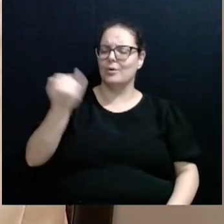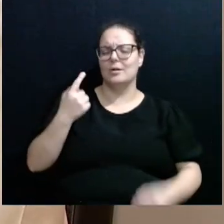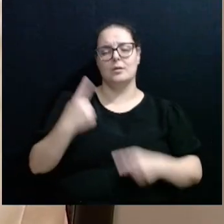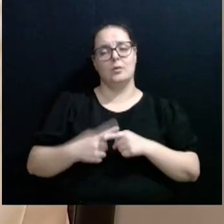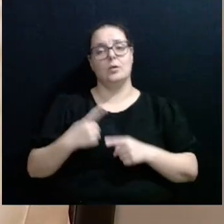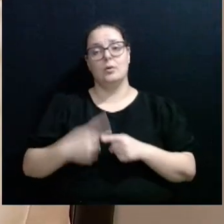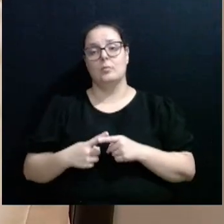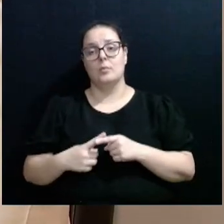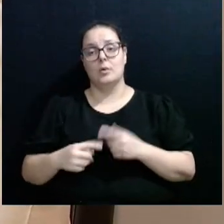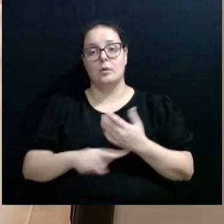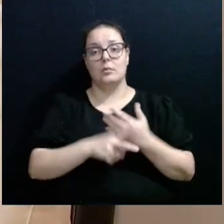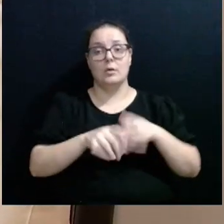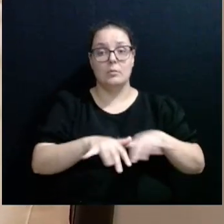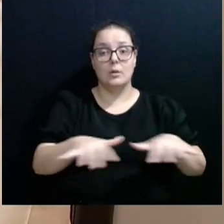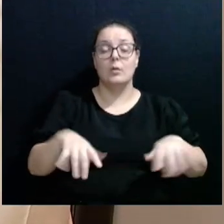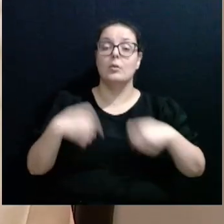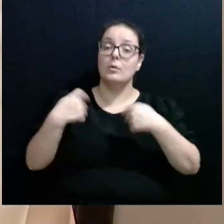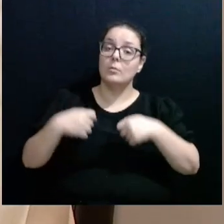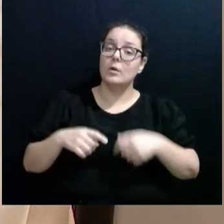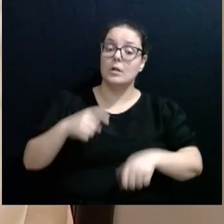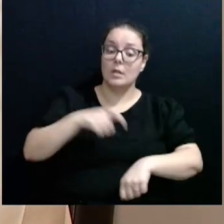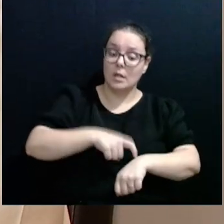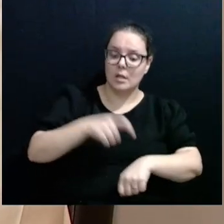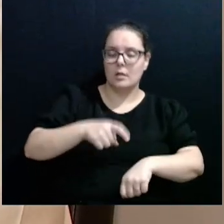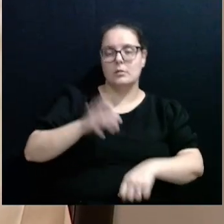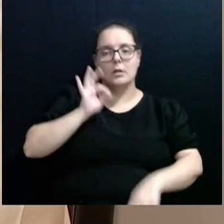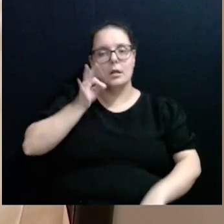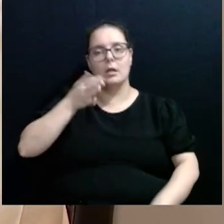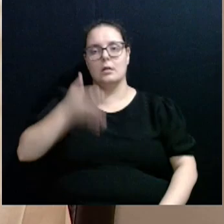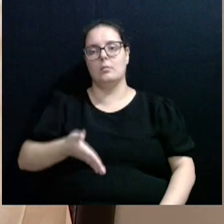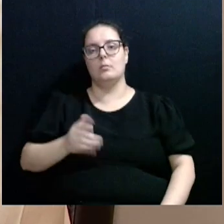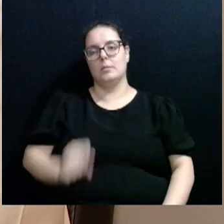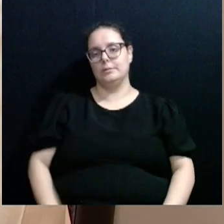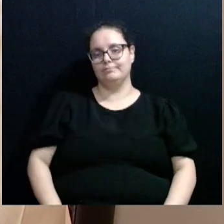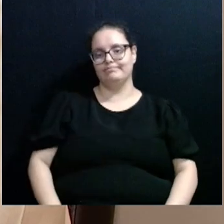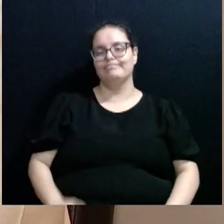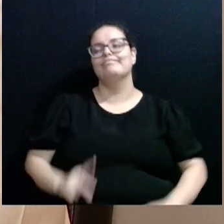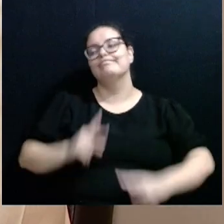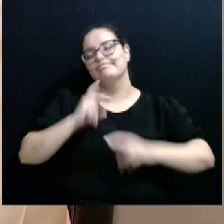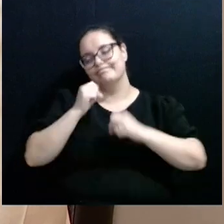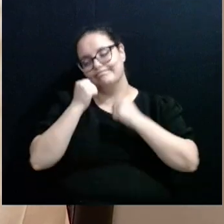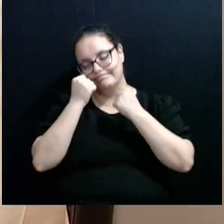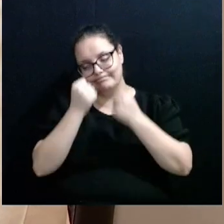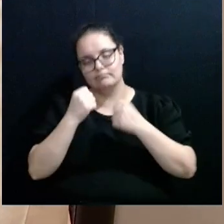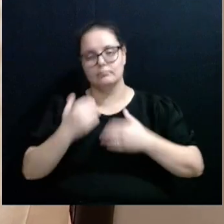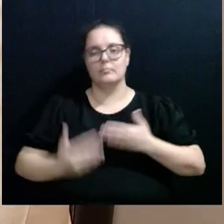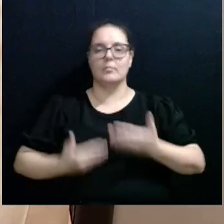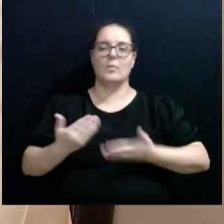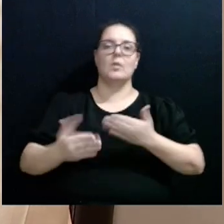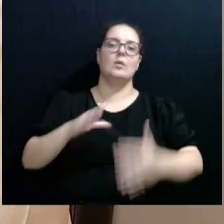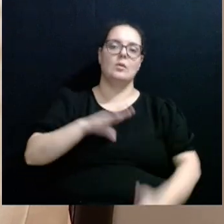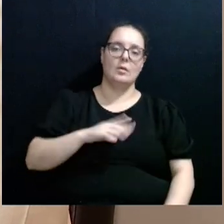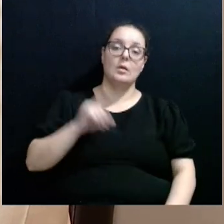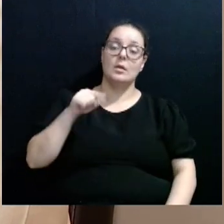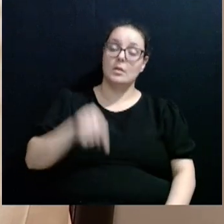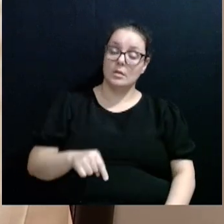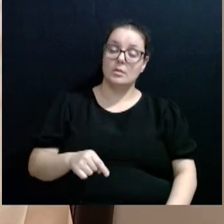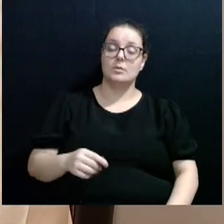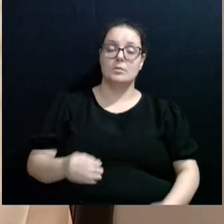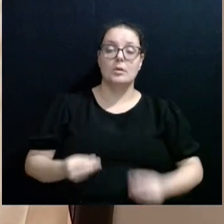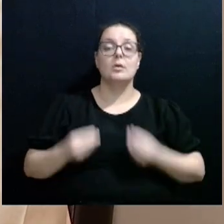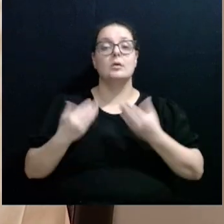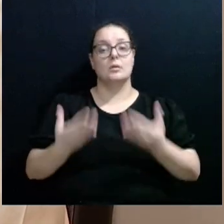que eles estão precisando naquele momento, naquela hora, e isso fortalece muito o serviço da cidade. Isso acaba proporcionando para a